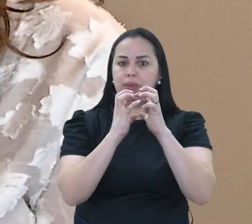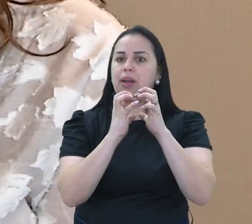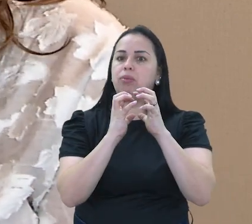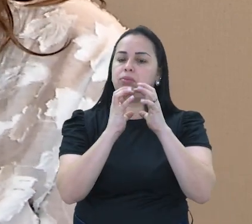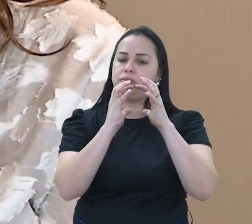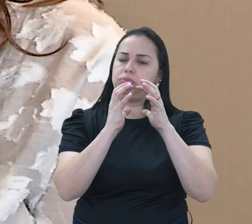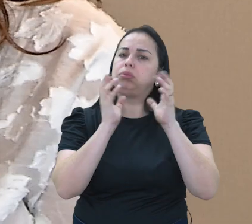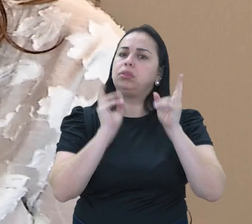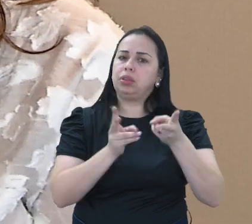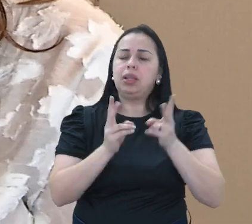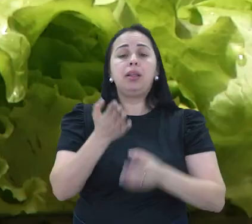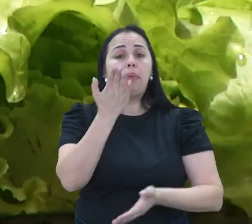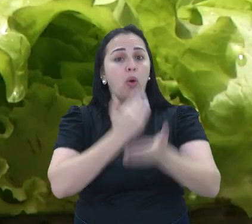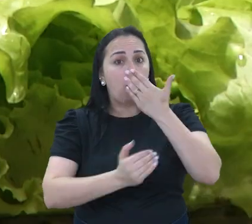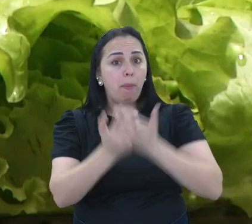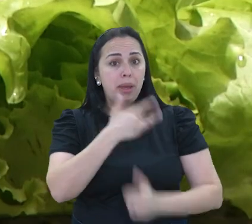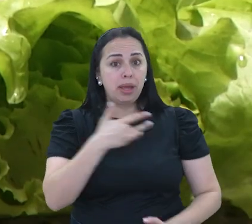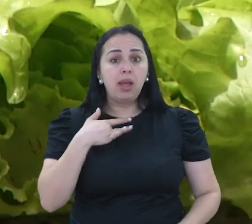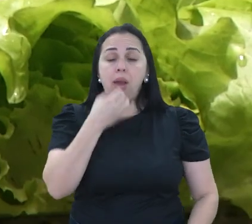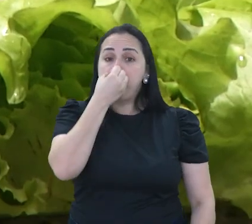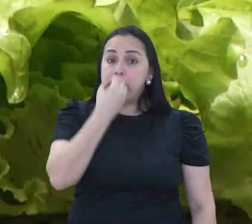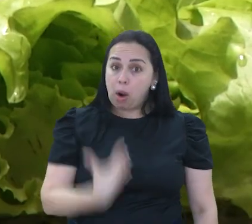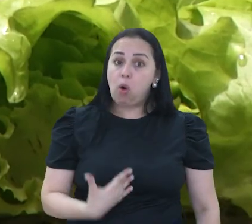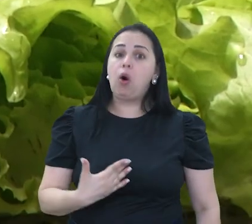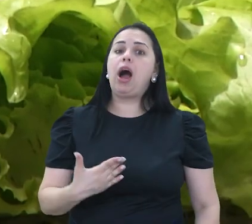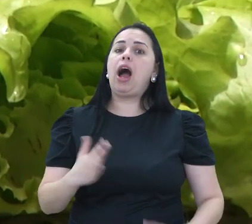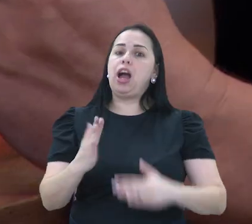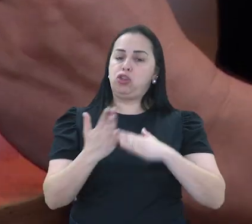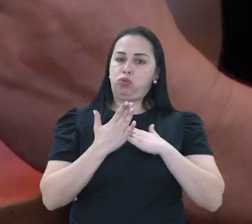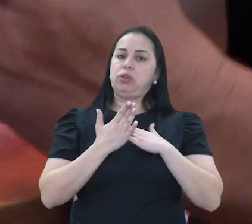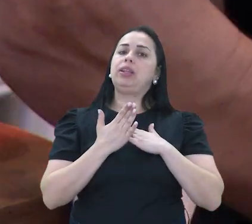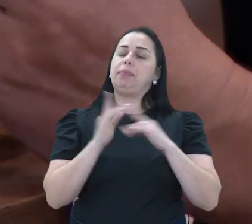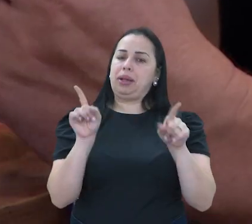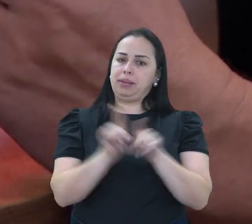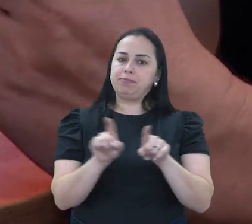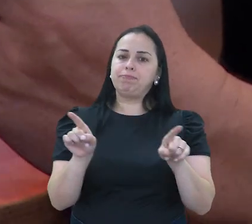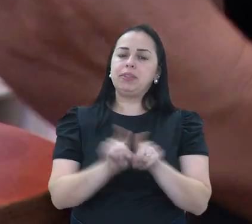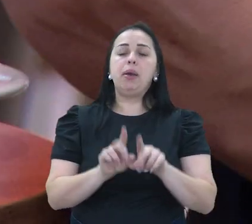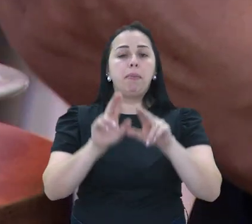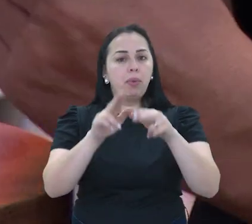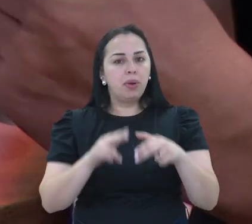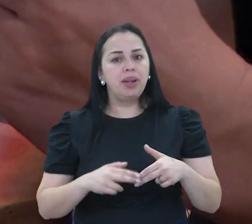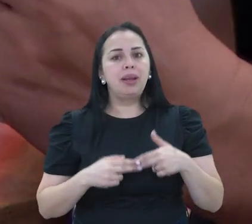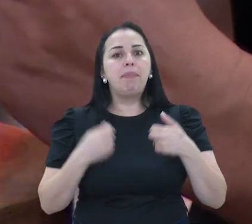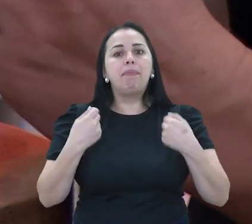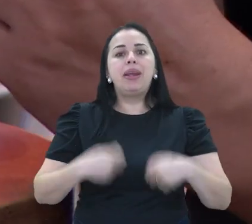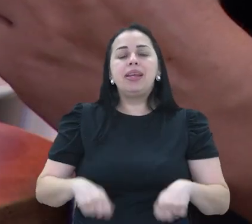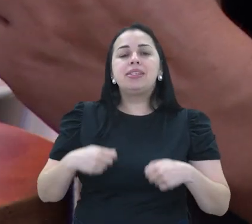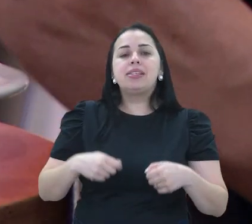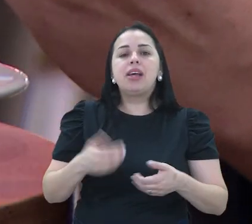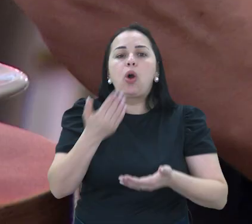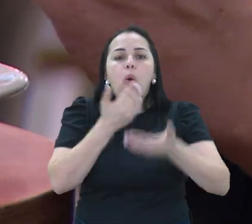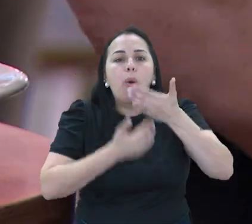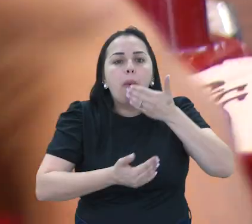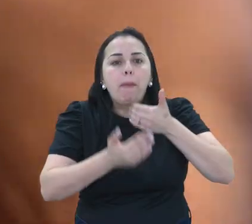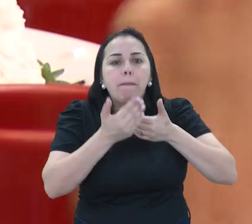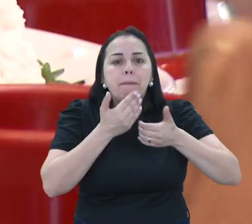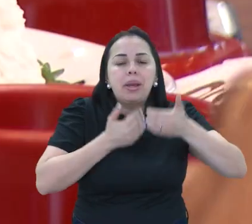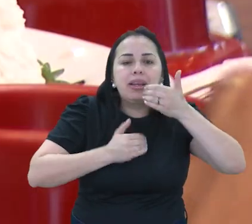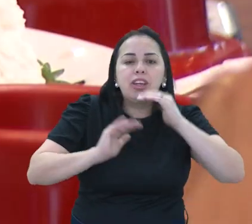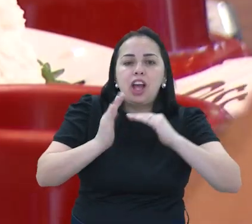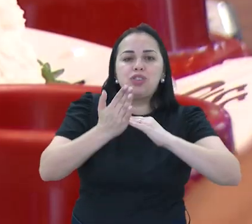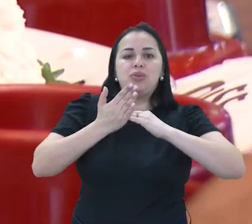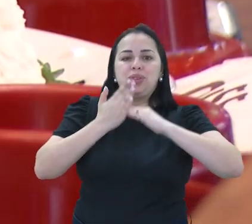do encolhimento cerebral. Uma dieta saudável também ajuda a minimizar as perdas neurais. Para isso, é preciso consumir